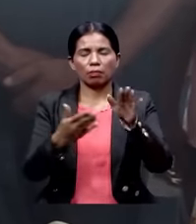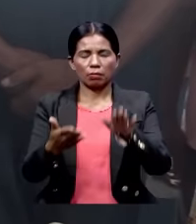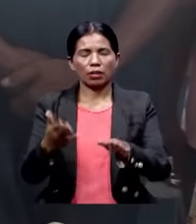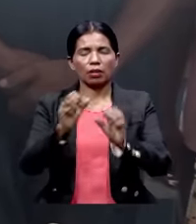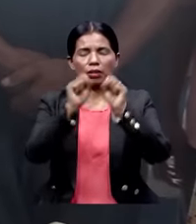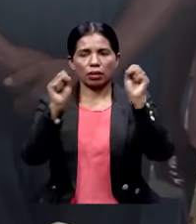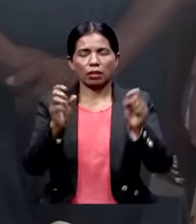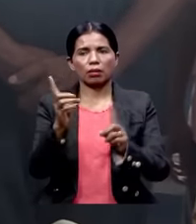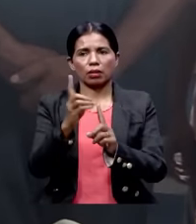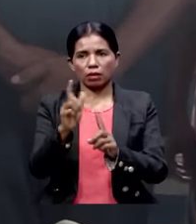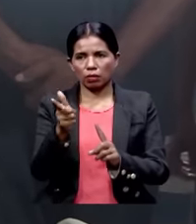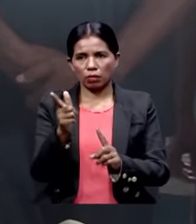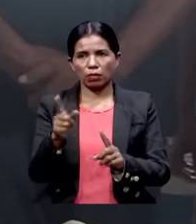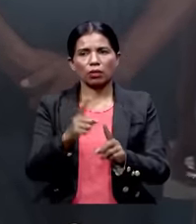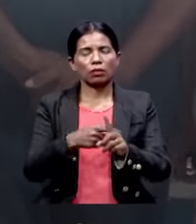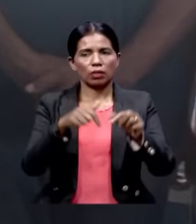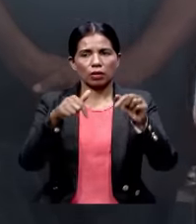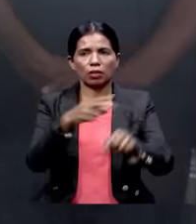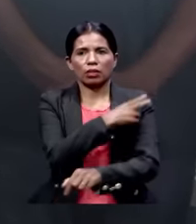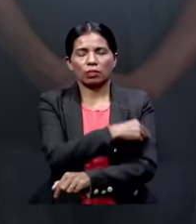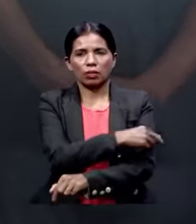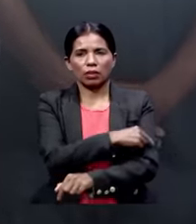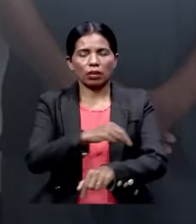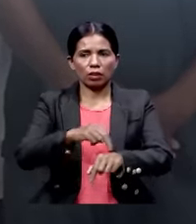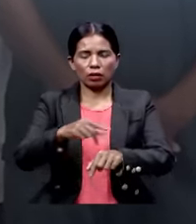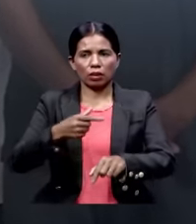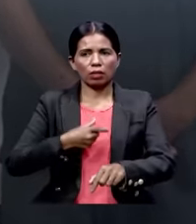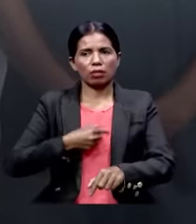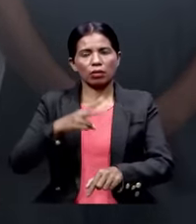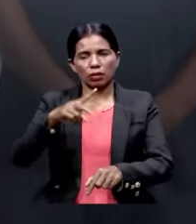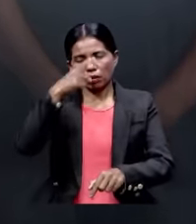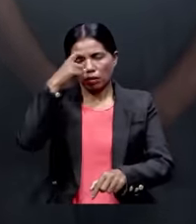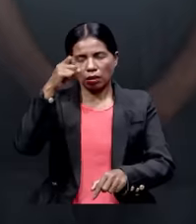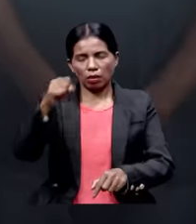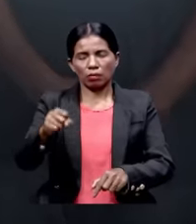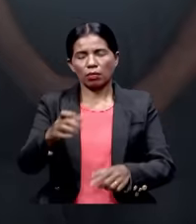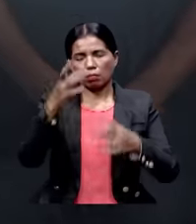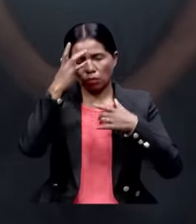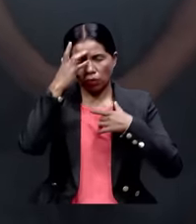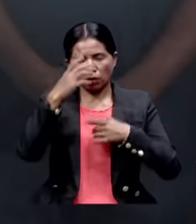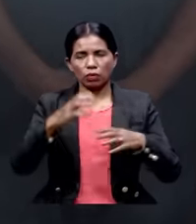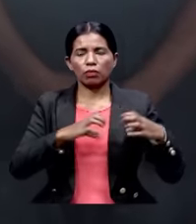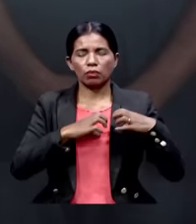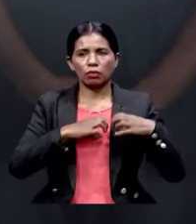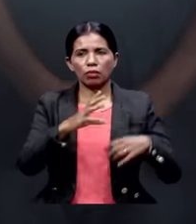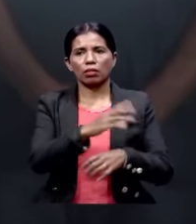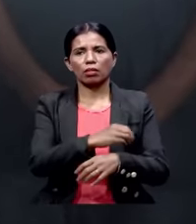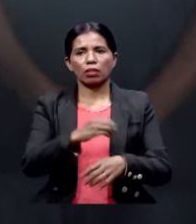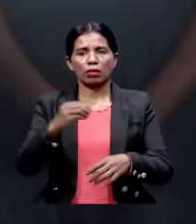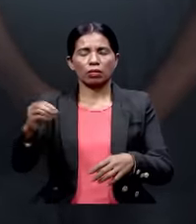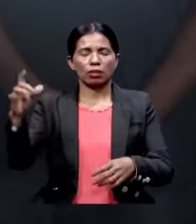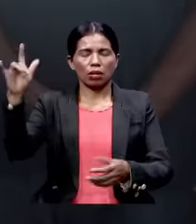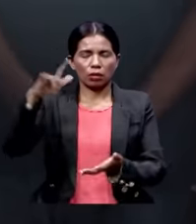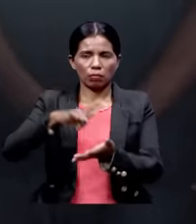sábado, Loron Ronulo Fulangné e o Hospital Nacional Guido Valadares, também reta na Taca São Fuan e a Sala VIP